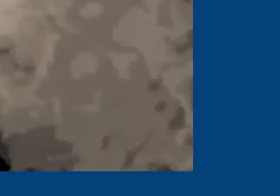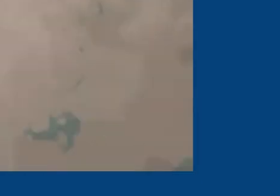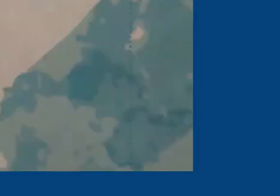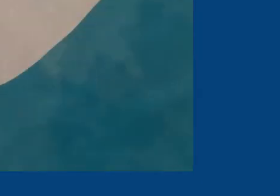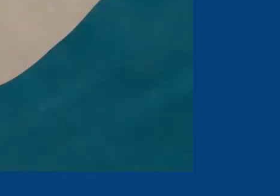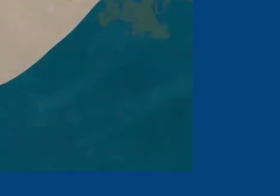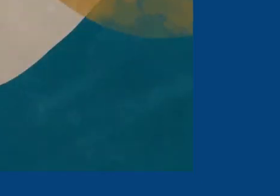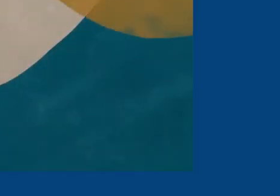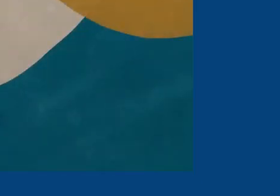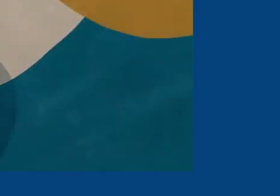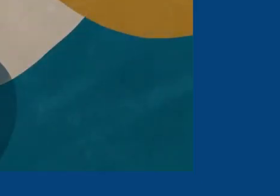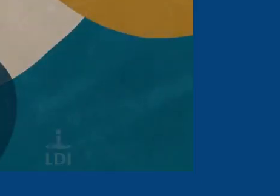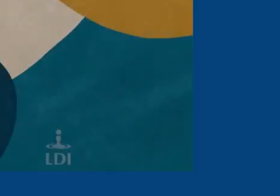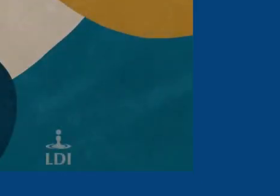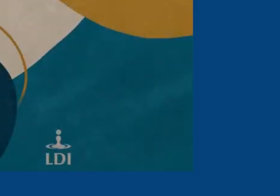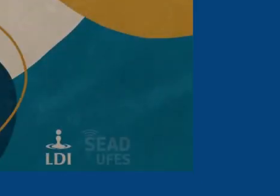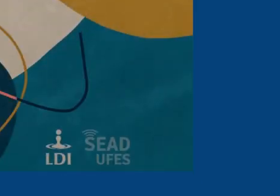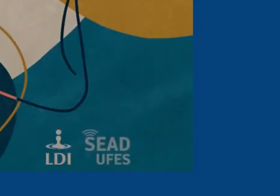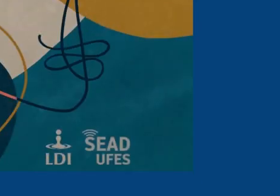E aí